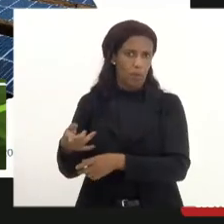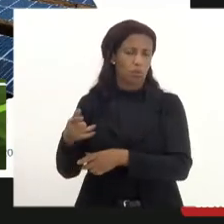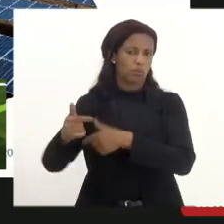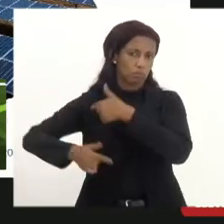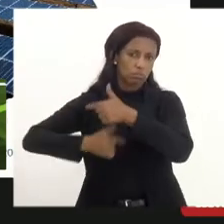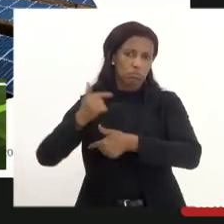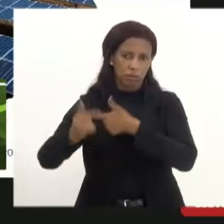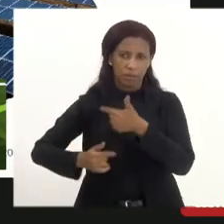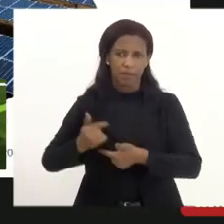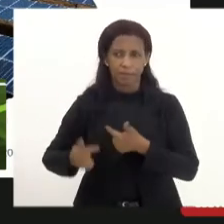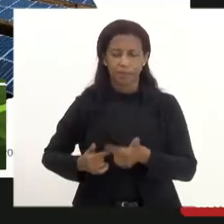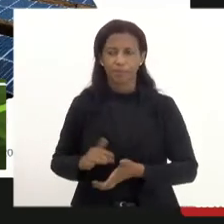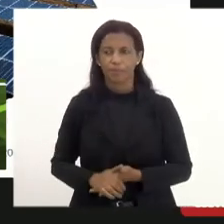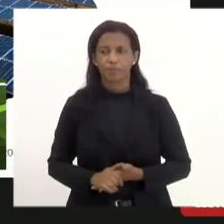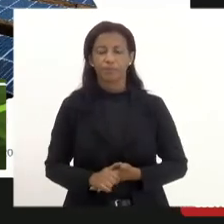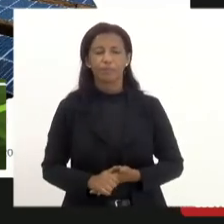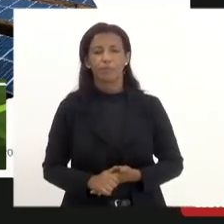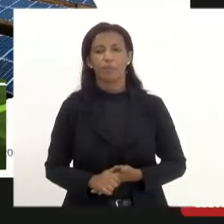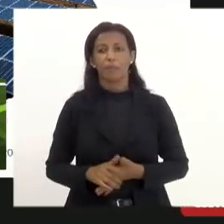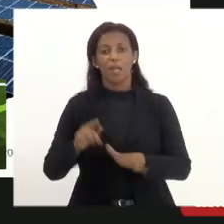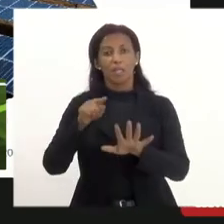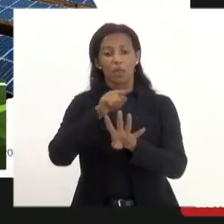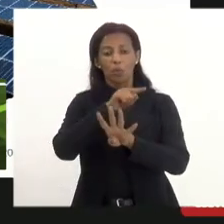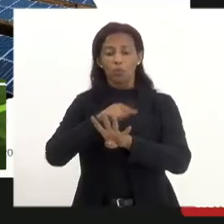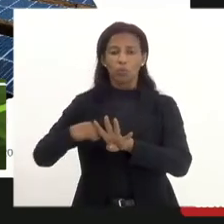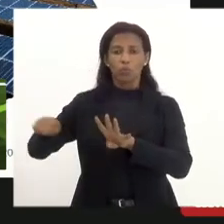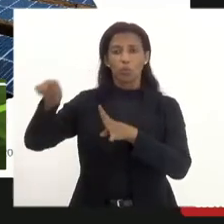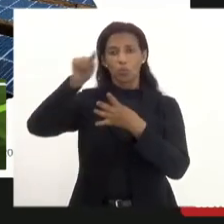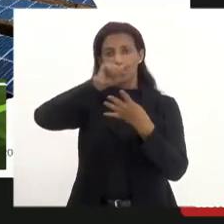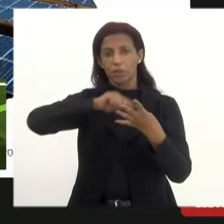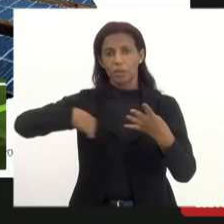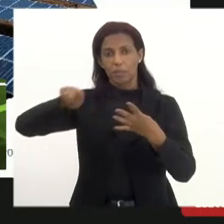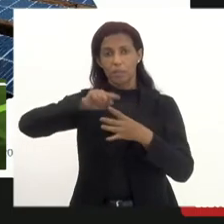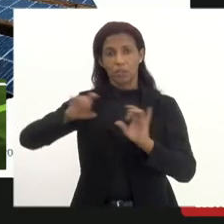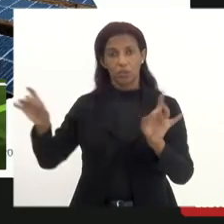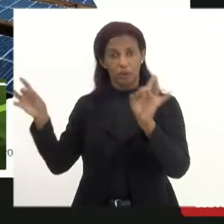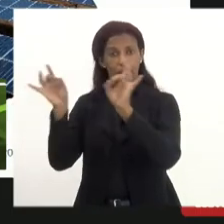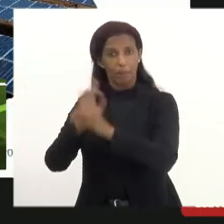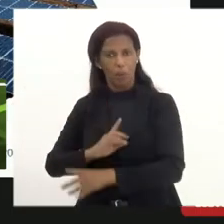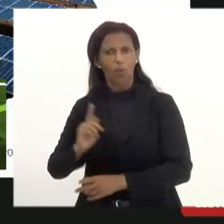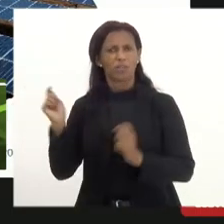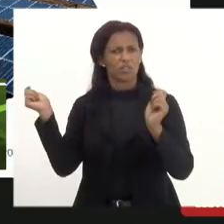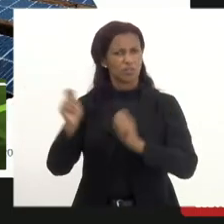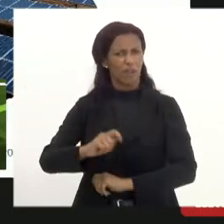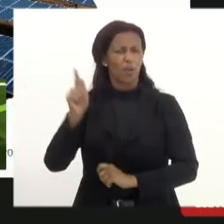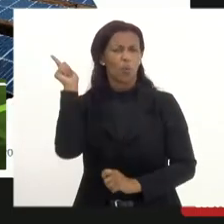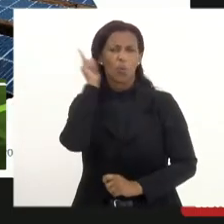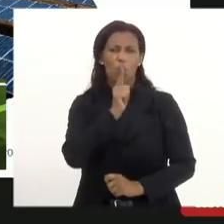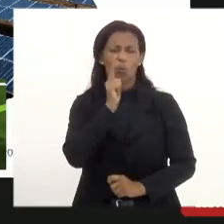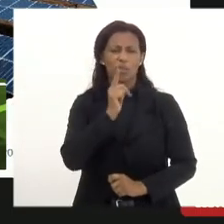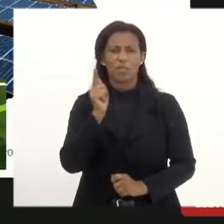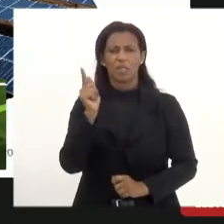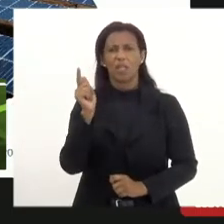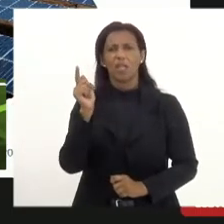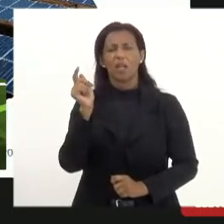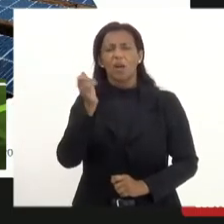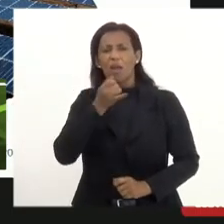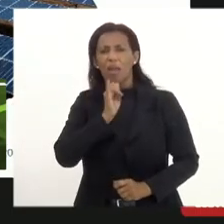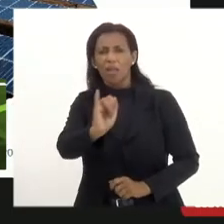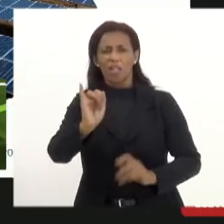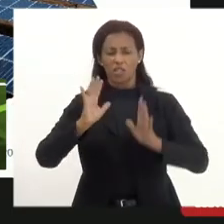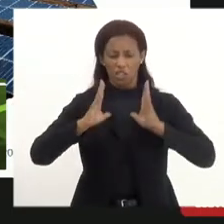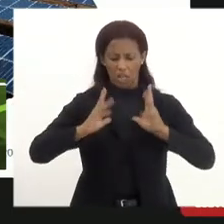produção. Quando todos esses projetos estiverem em produção, a gente vai ter uma capacidade de geração aí de energia limpa de